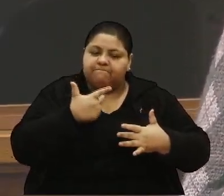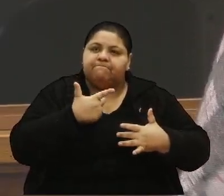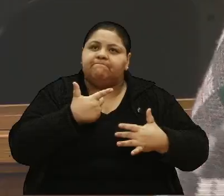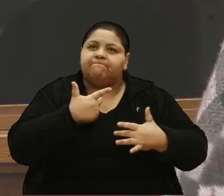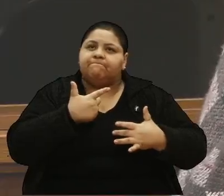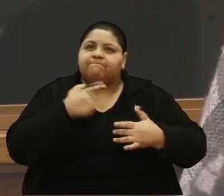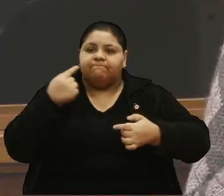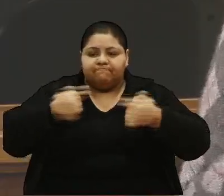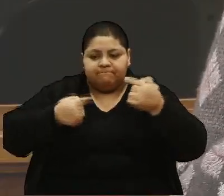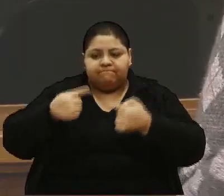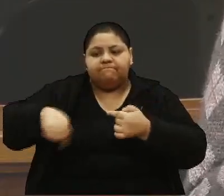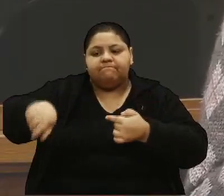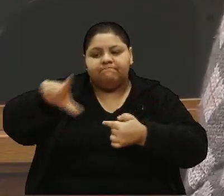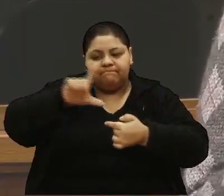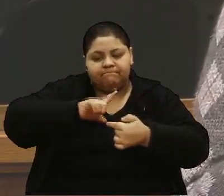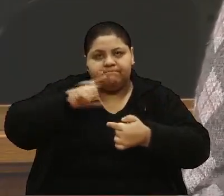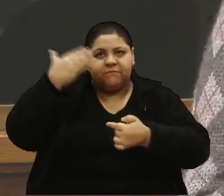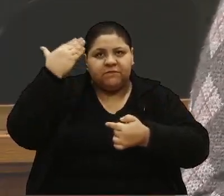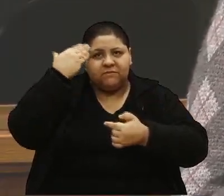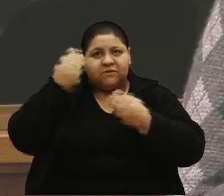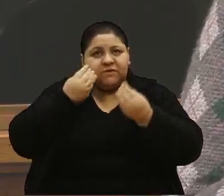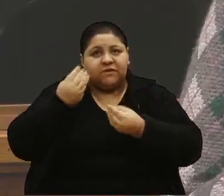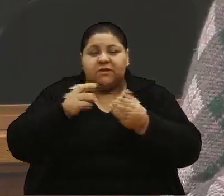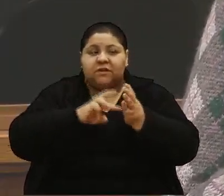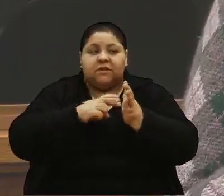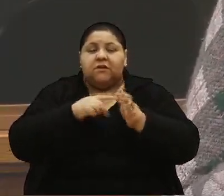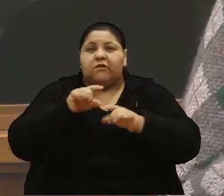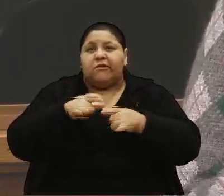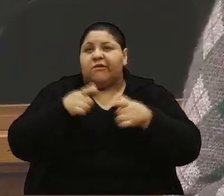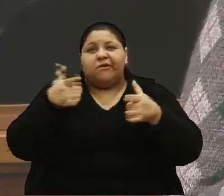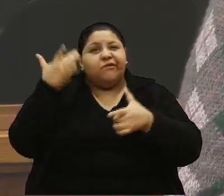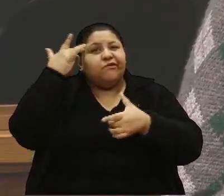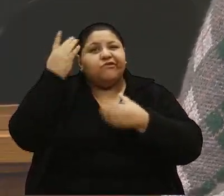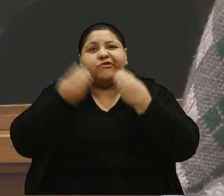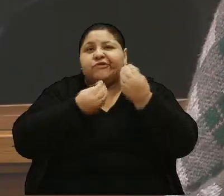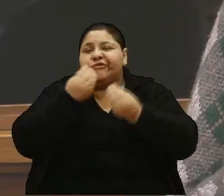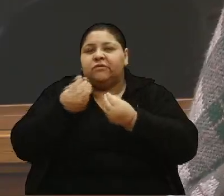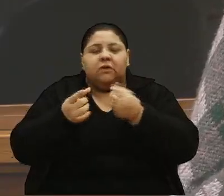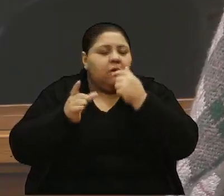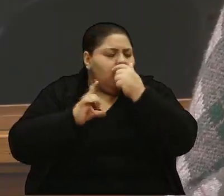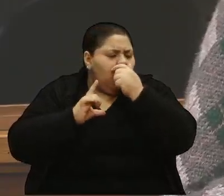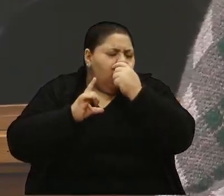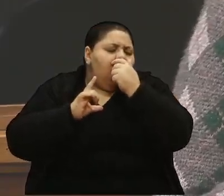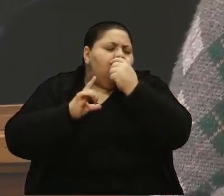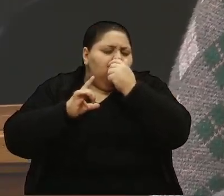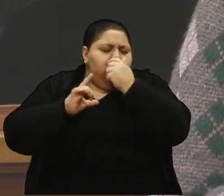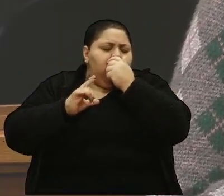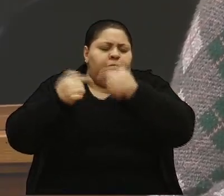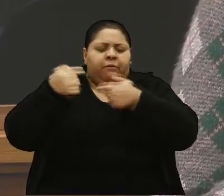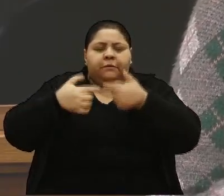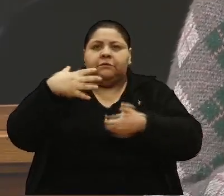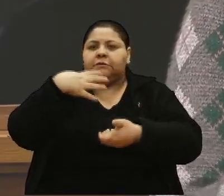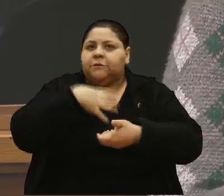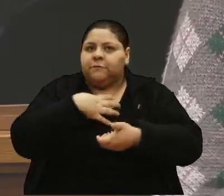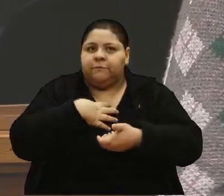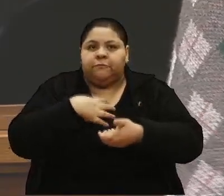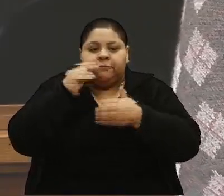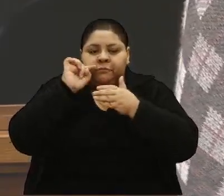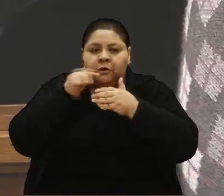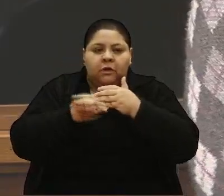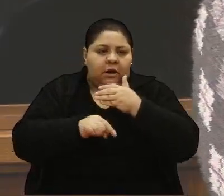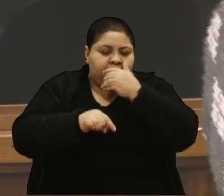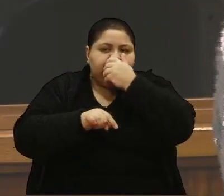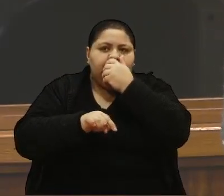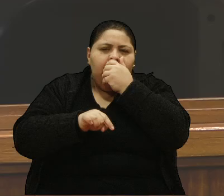uma discussão que nós temos que saber o que é, porque a maioria também não sabe, porque a gente não tem esse debate de forma muito intensa